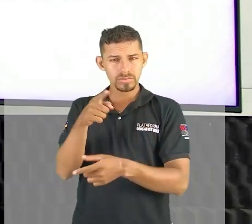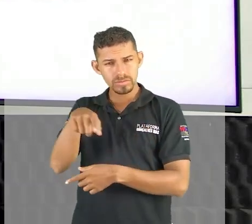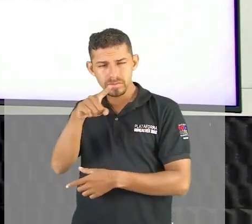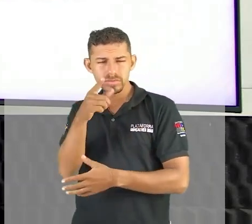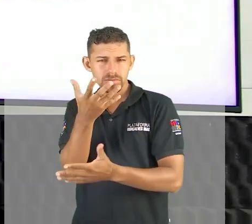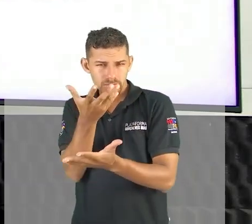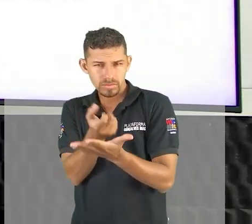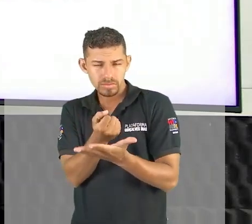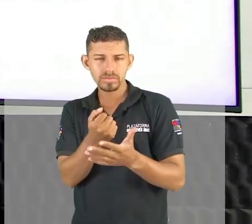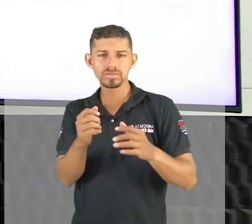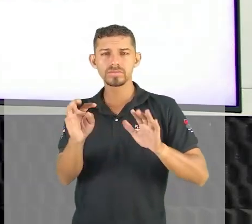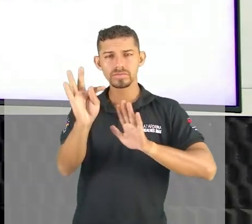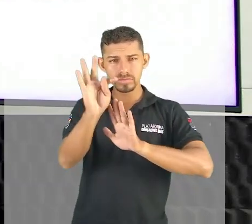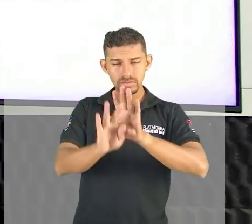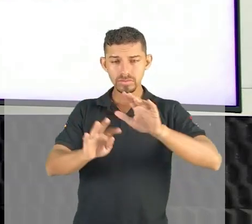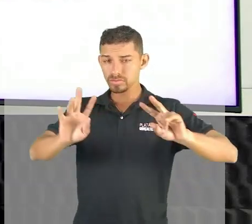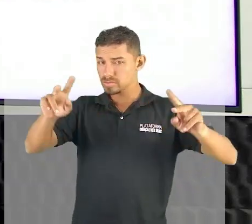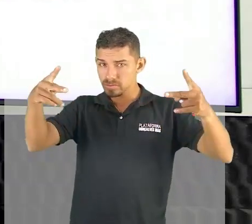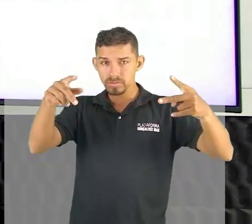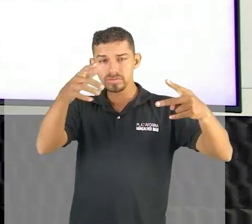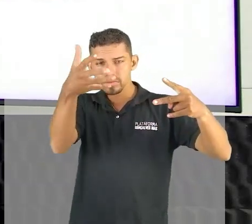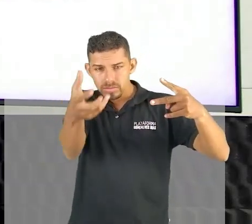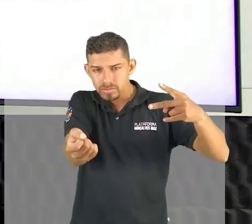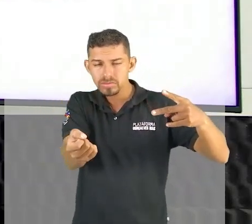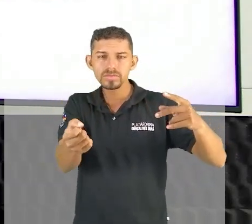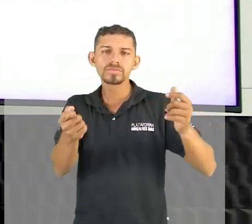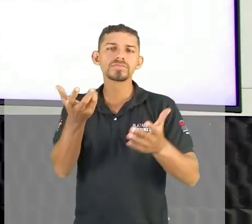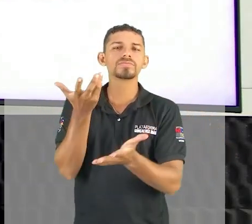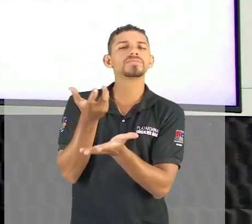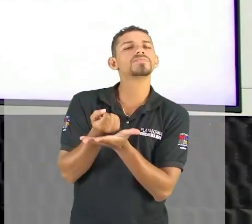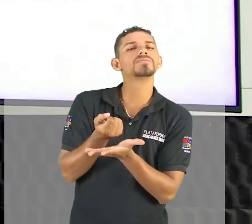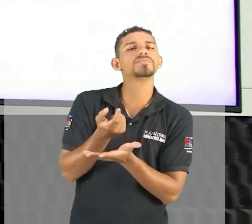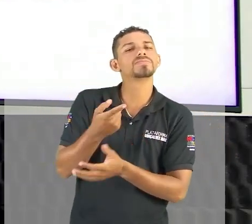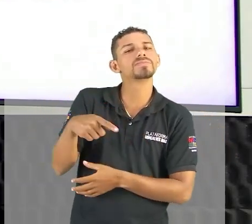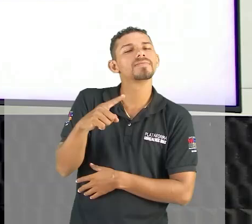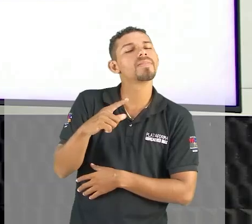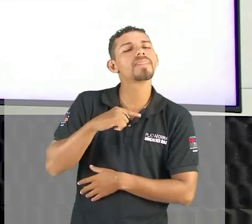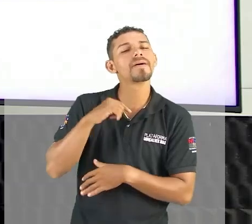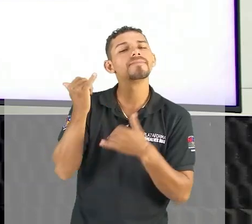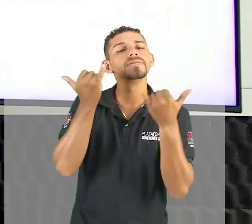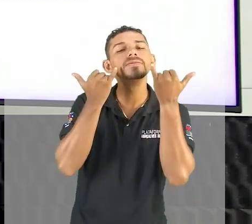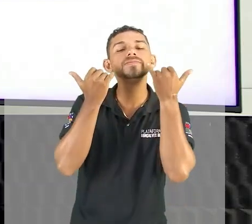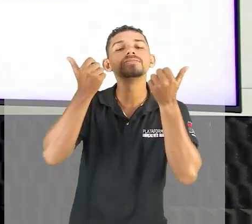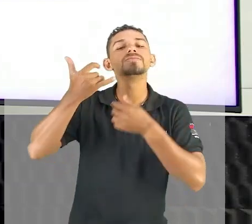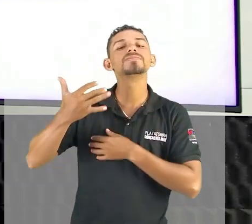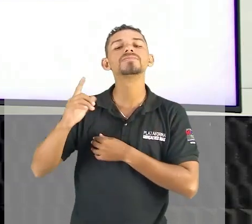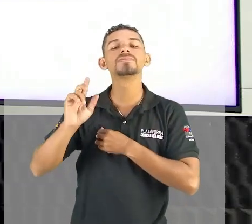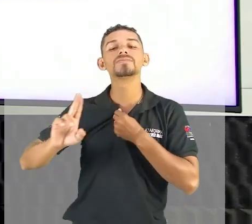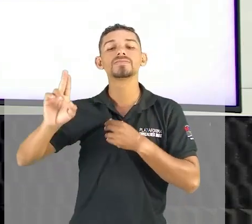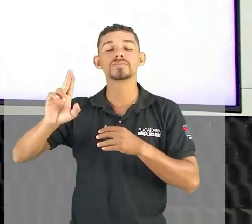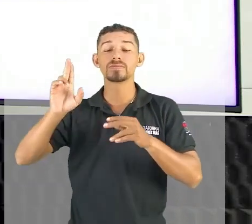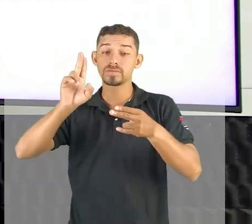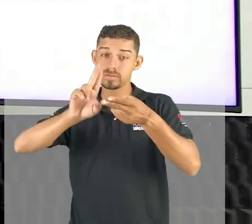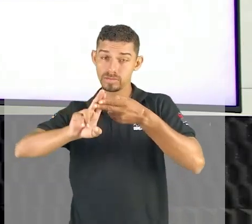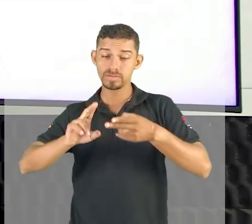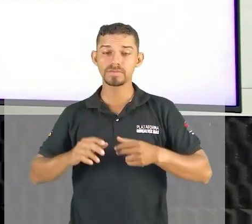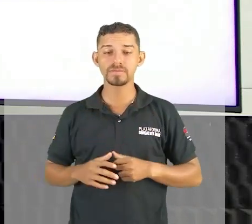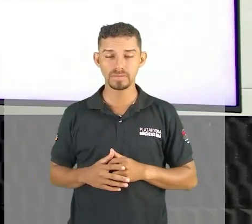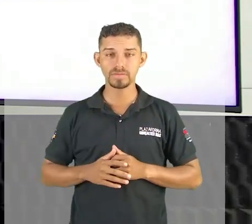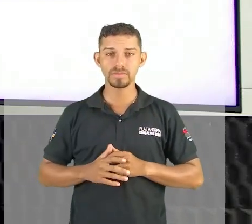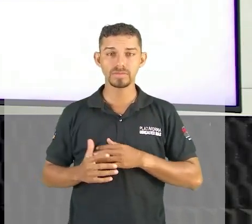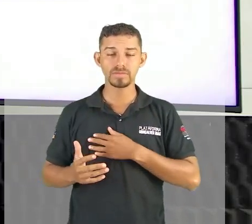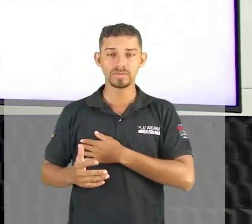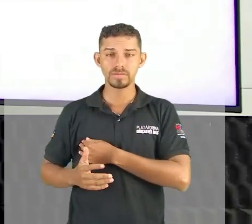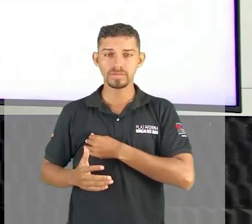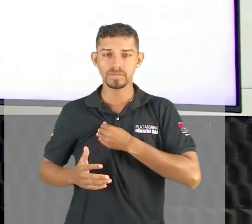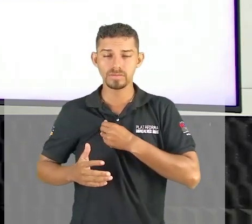link vocês podem baixar e conferir o texto na íntegra vocês vão ver e que tem essa informação relacionada ao uso da hashtag né então com